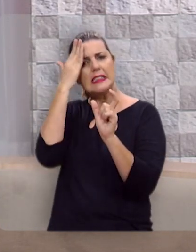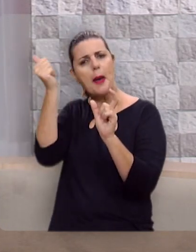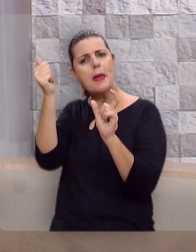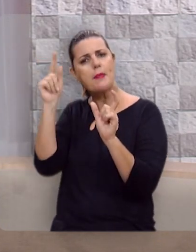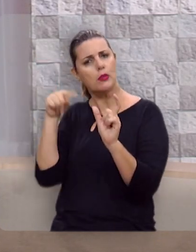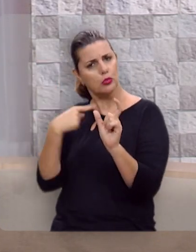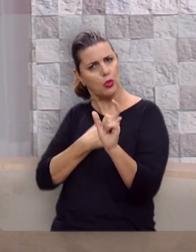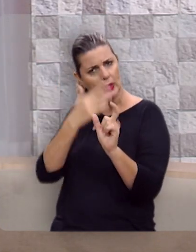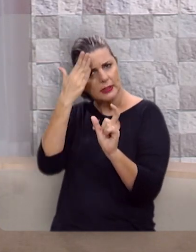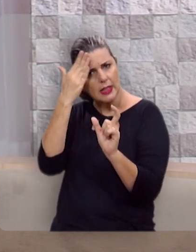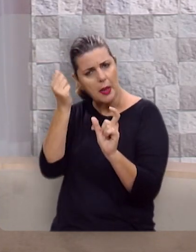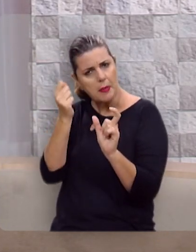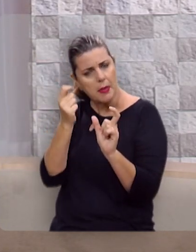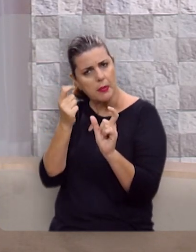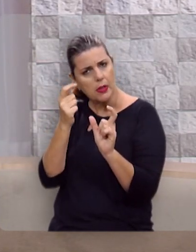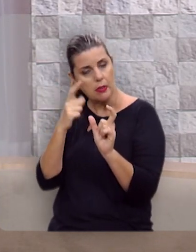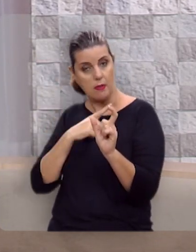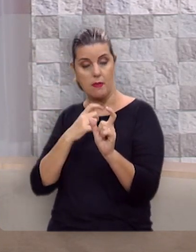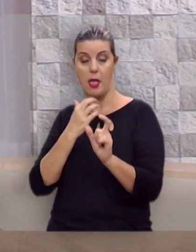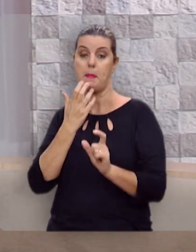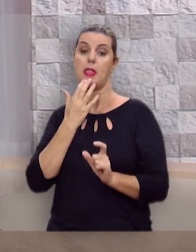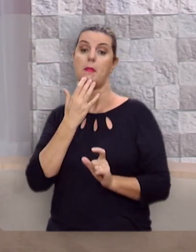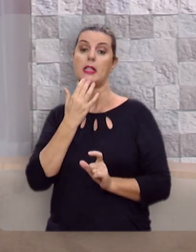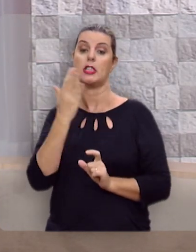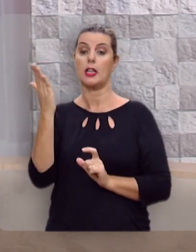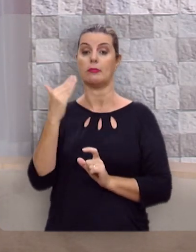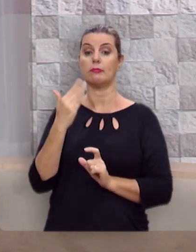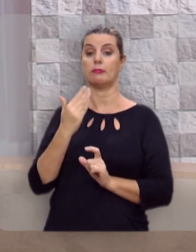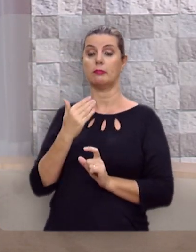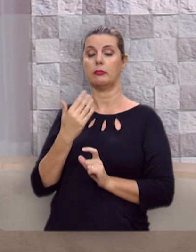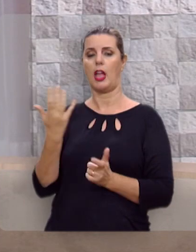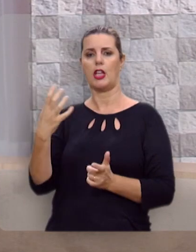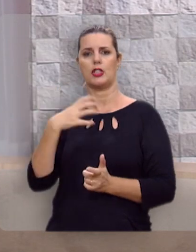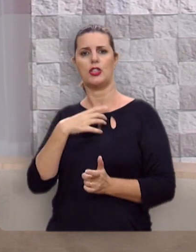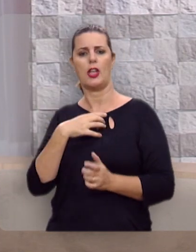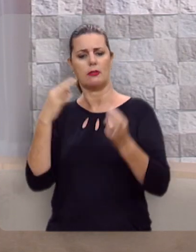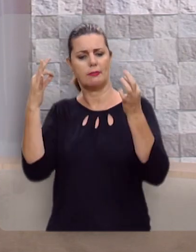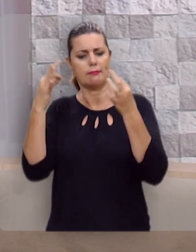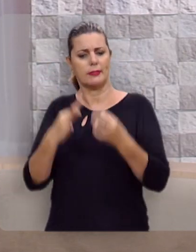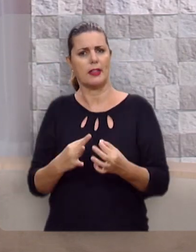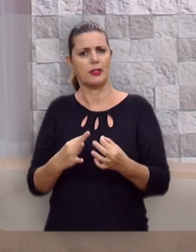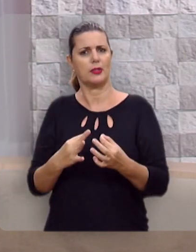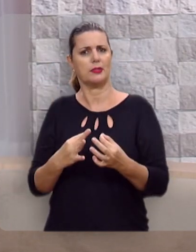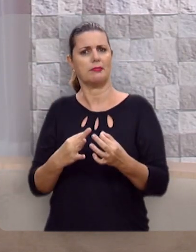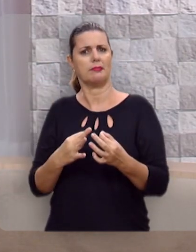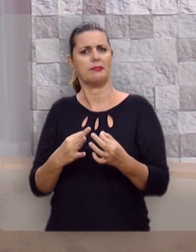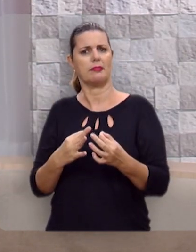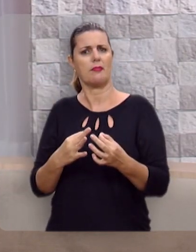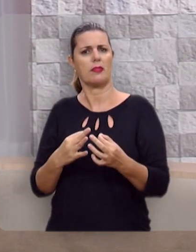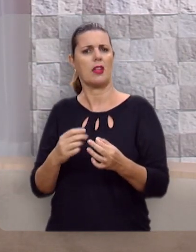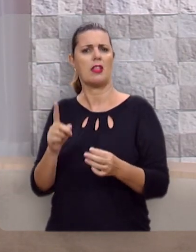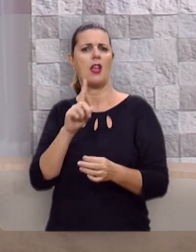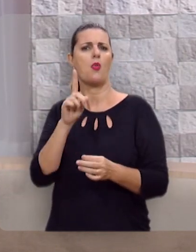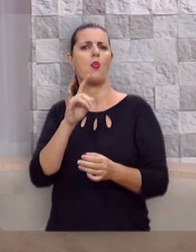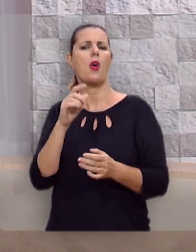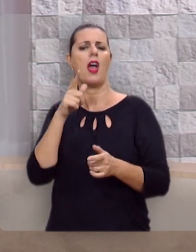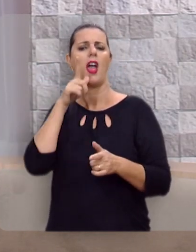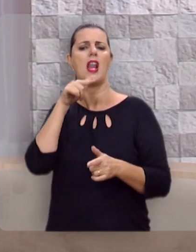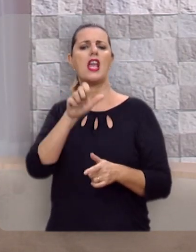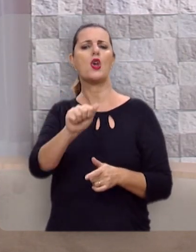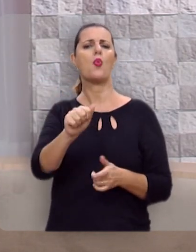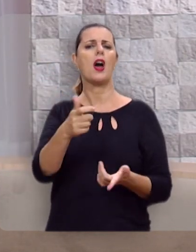sabemos, vem de um termo da matemática. É um fato exato. Não